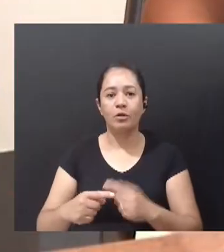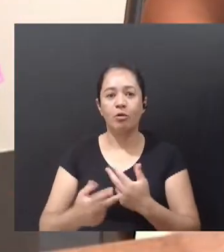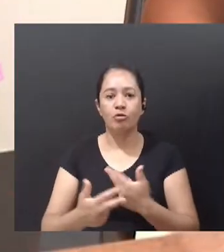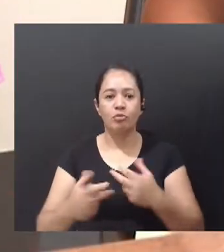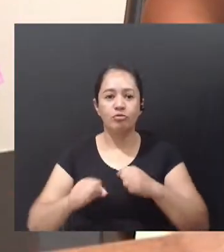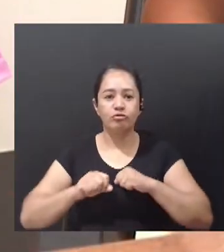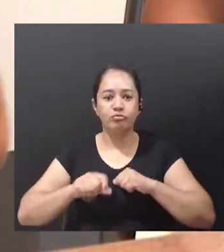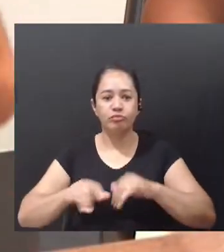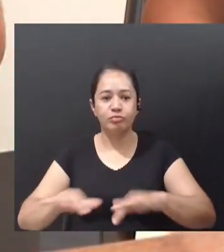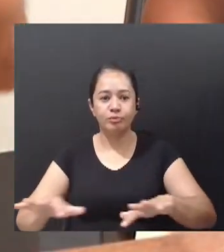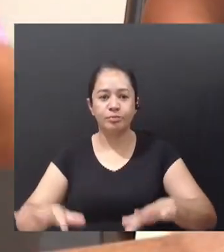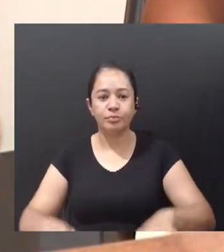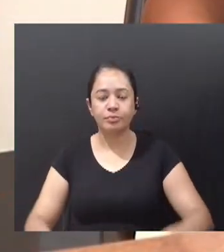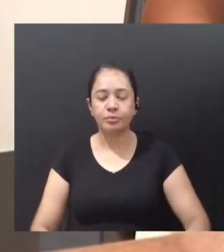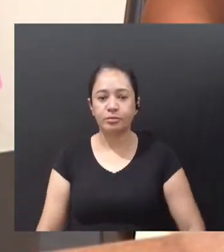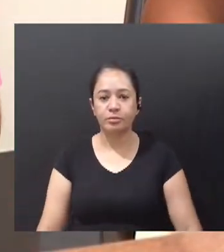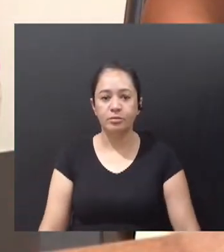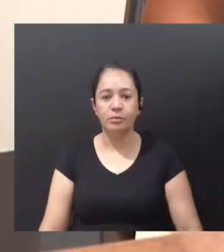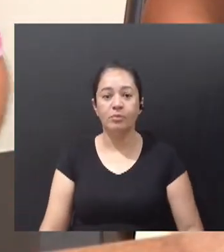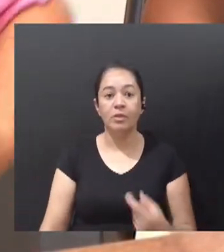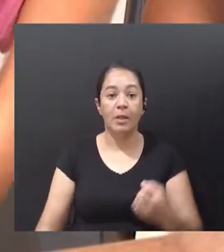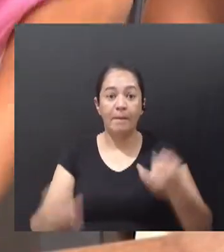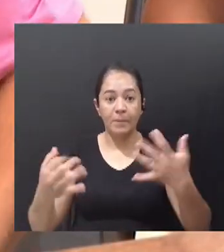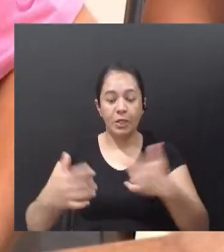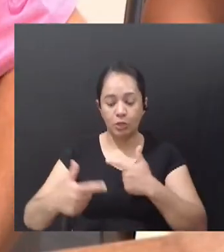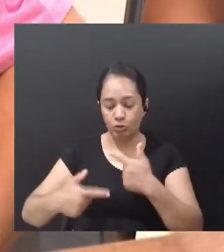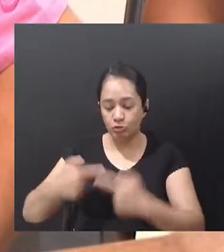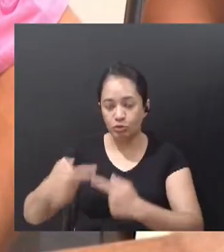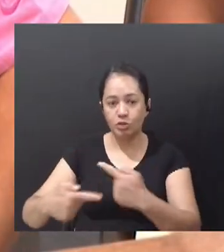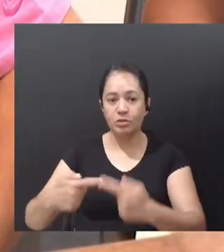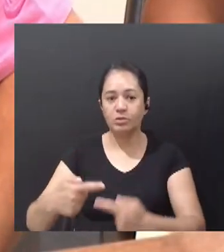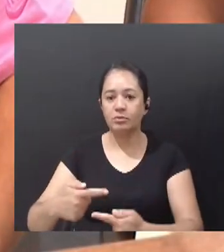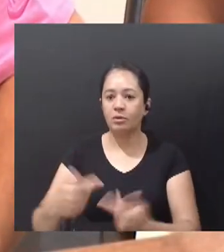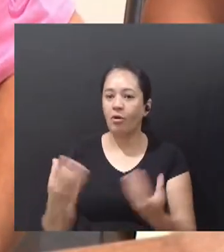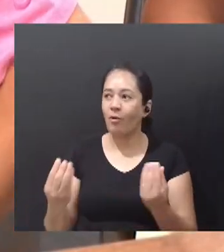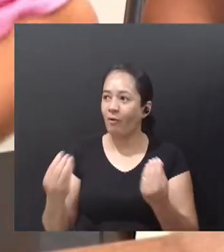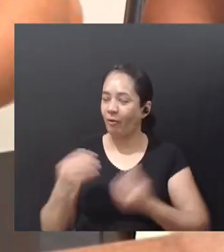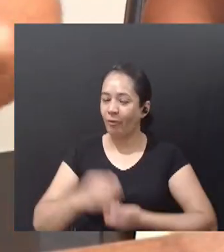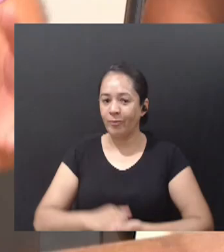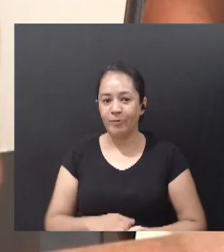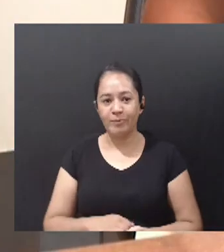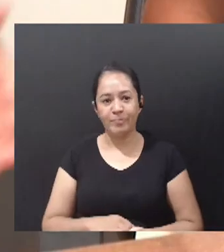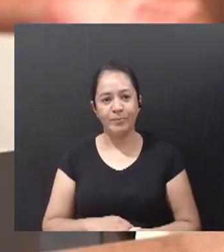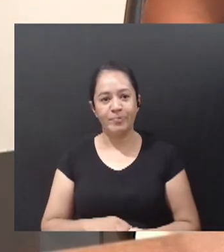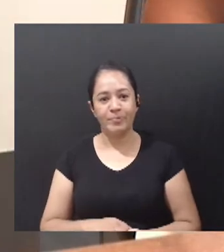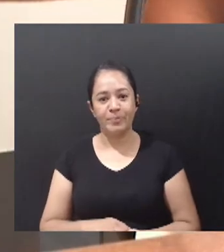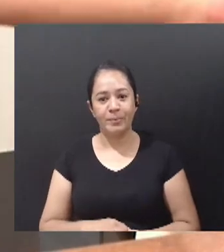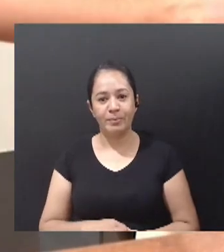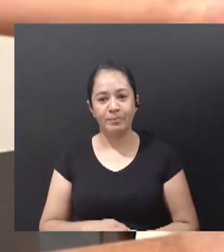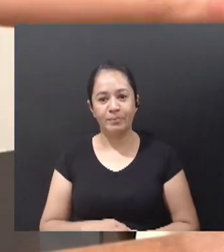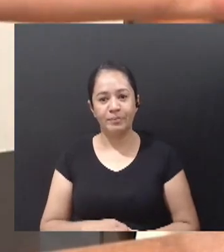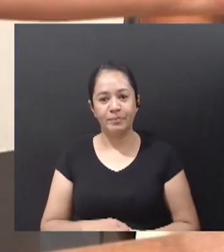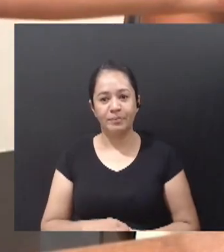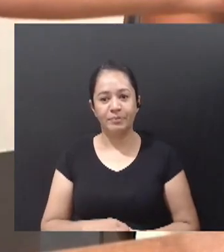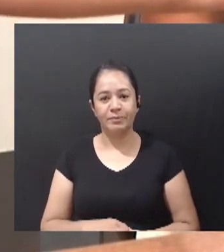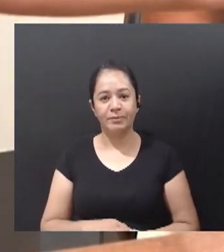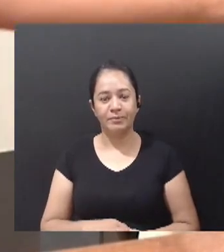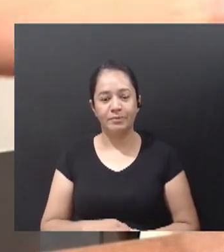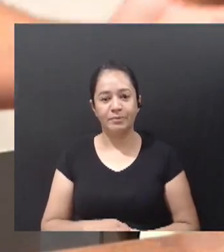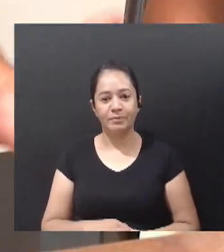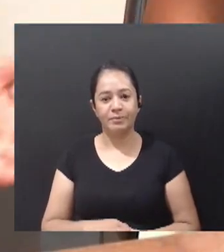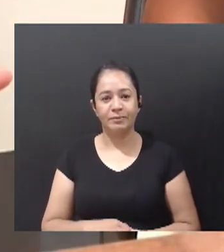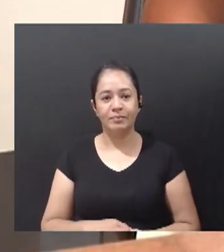Então, a gente tá falando de gerações, mano. Olha que louco, né? E falando de geração, eu vi o irmãozinho